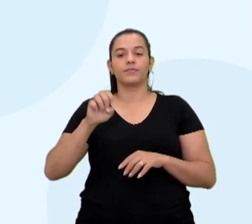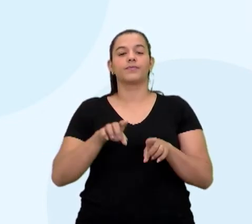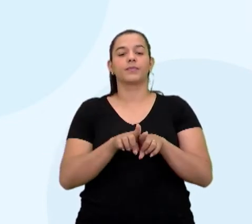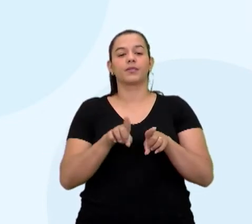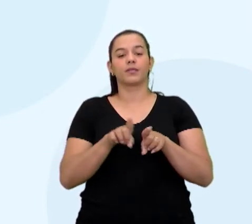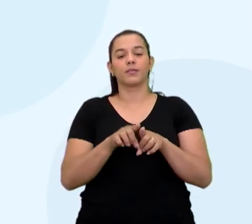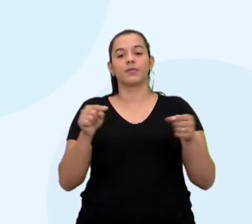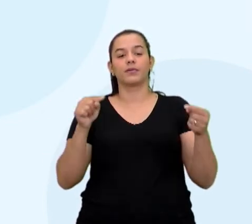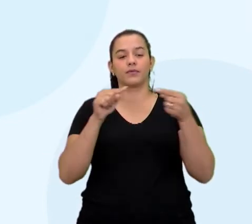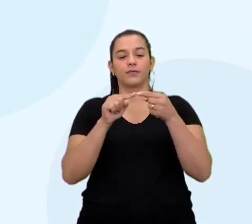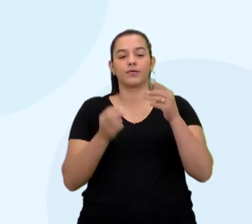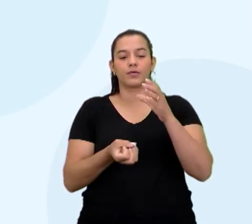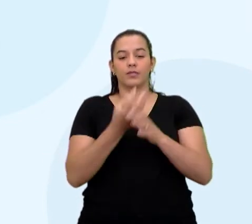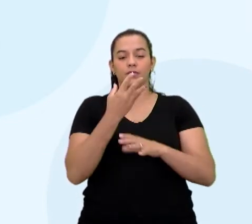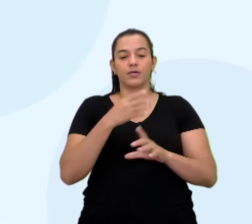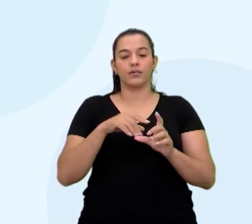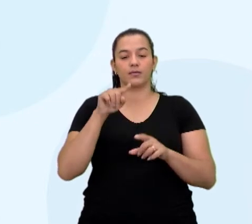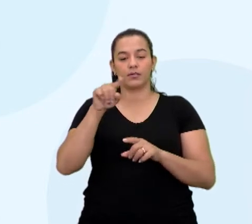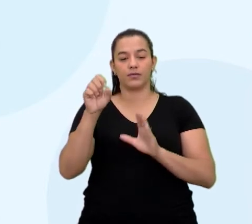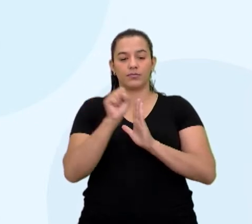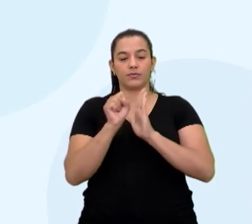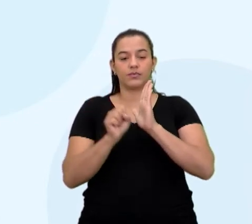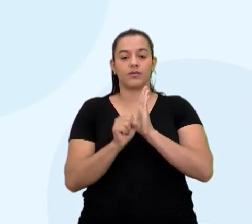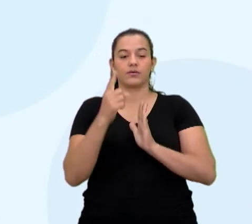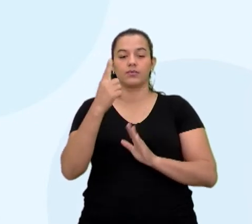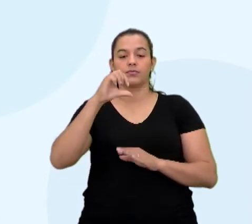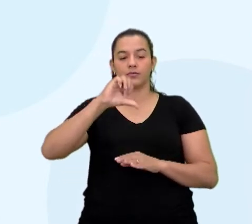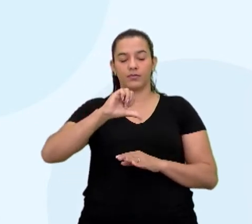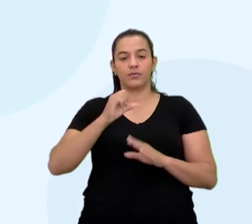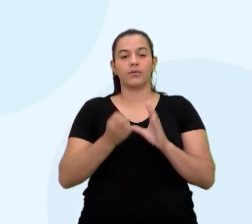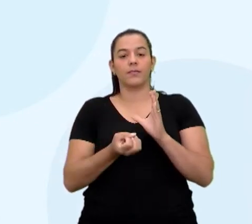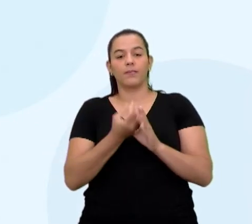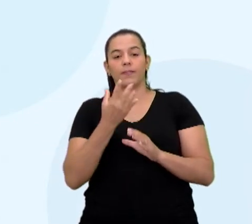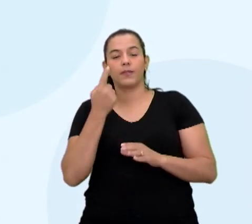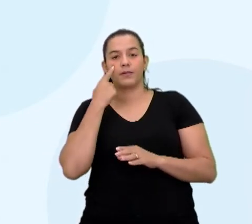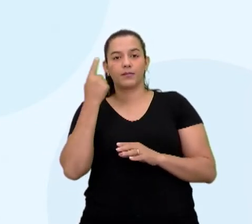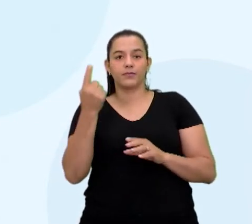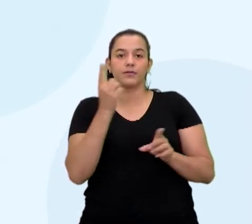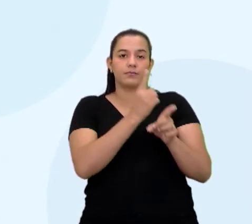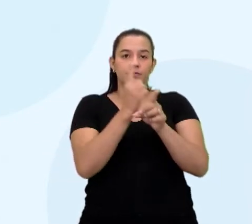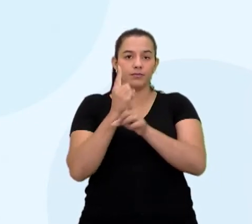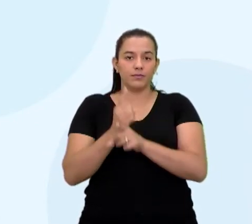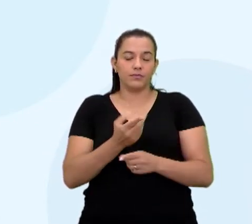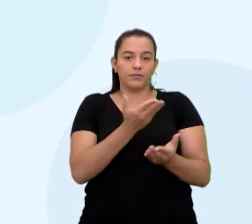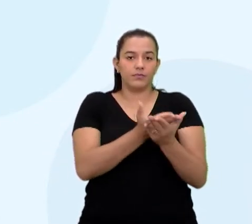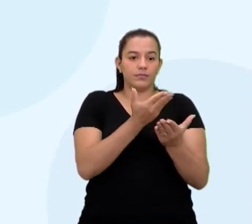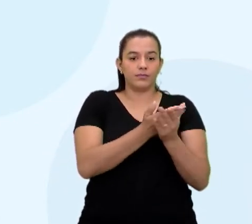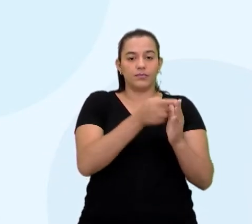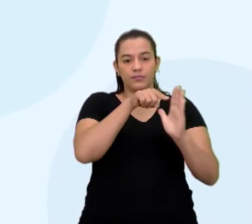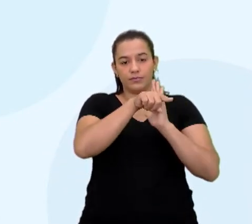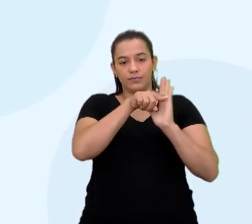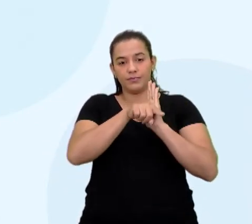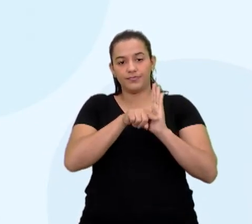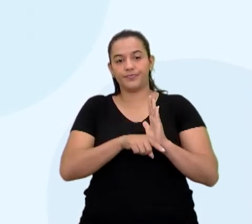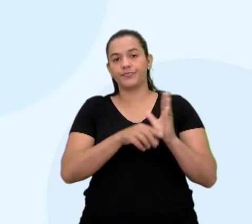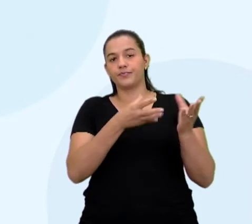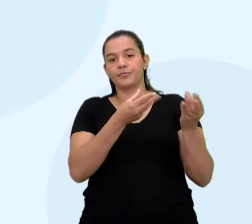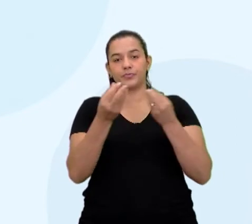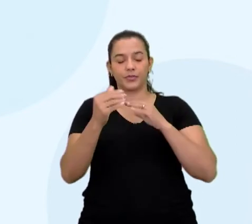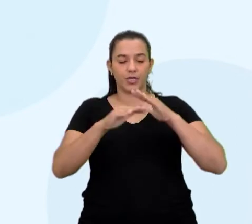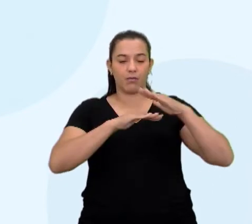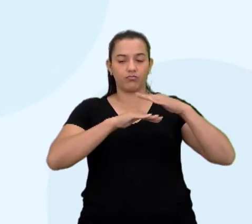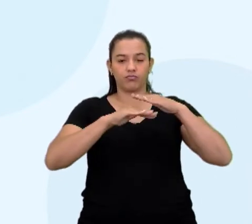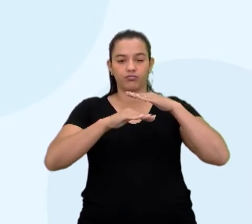O principal objetivo desse estudo era designar um fenômeno geológico que resulta aí através de movimentos